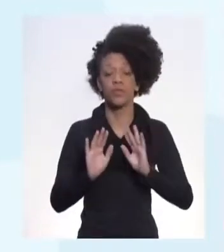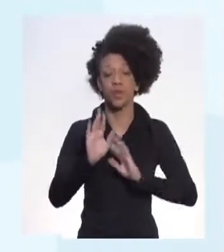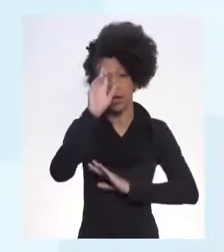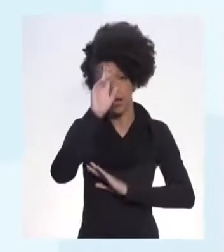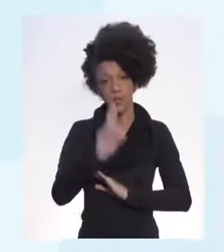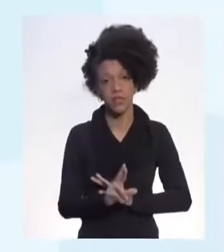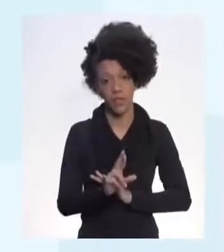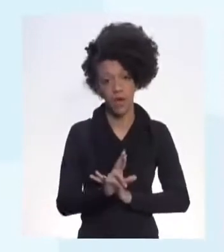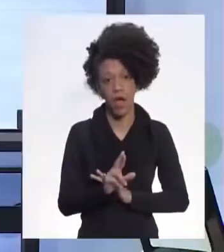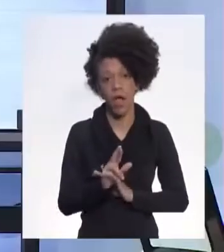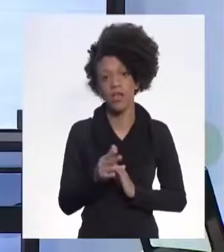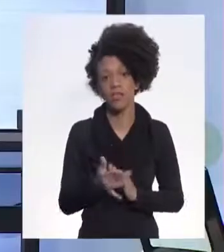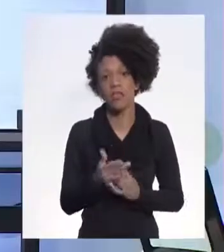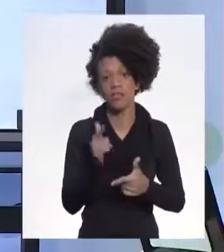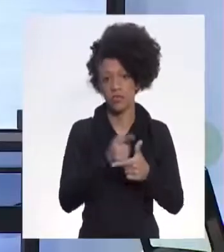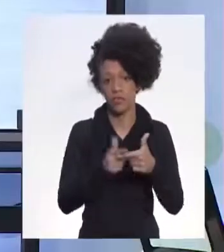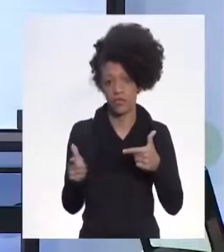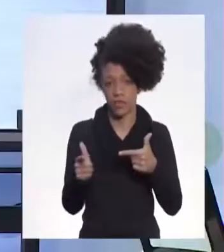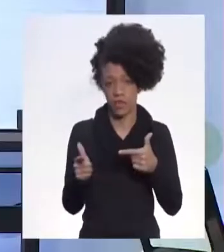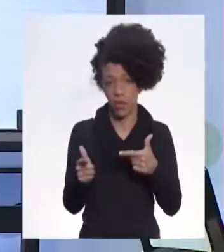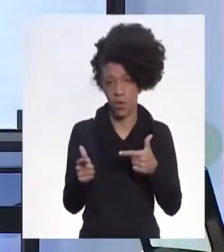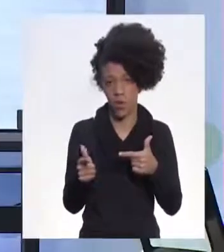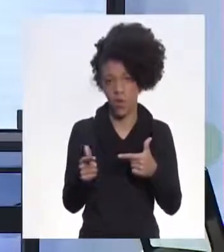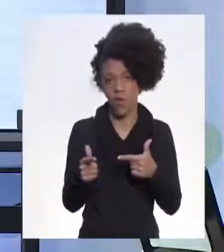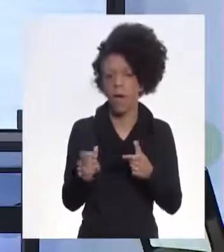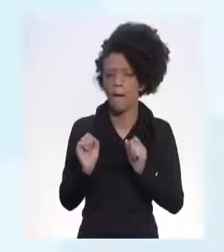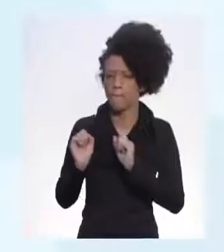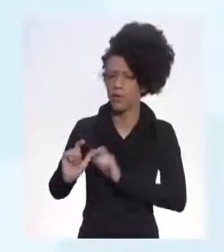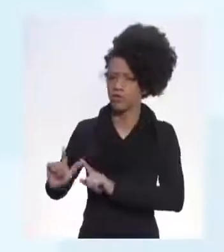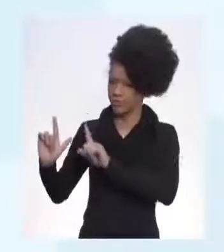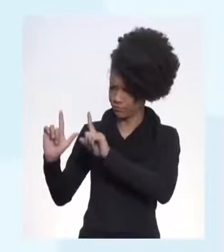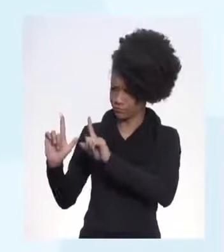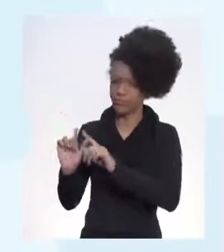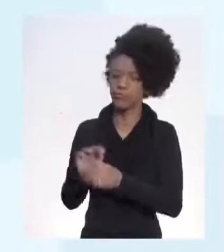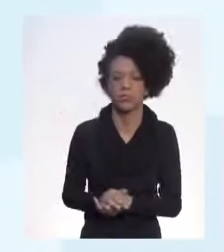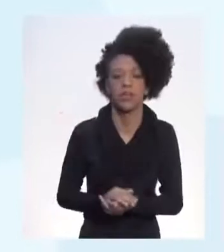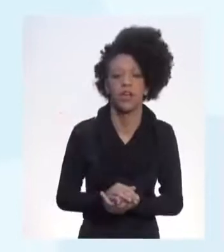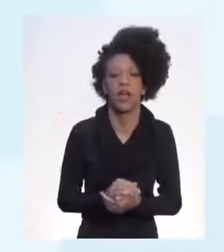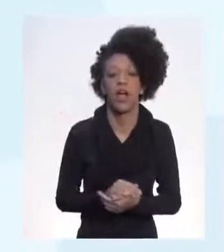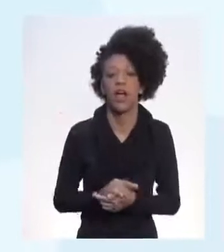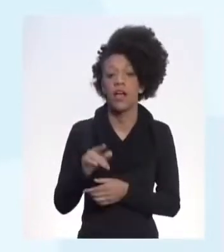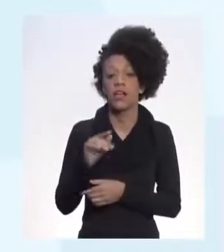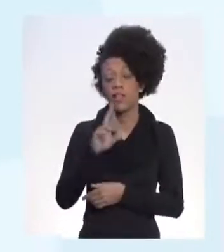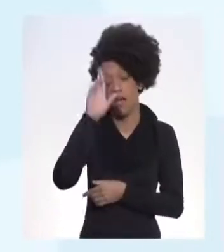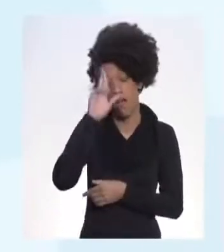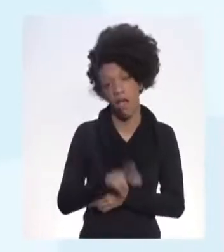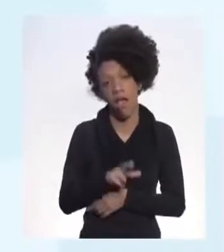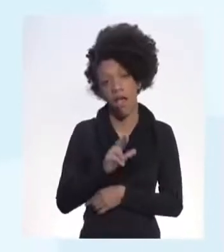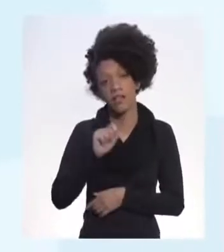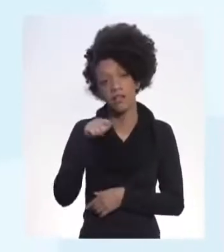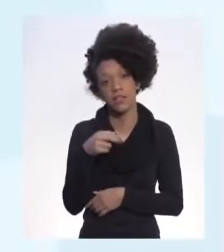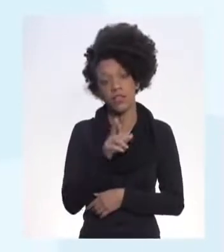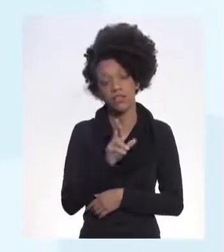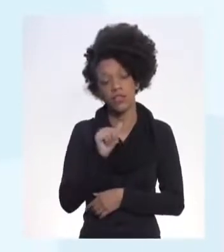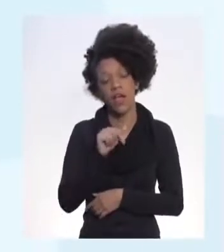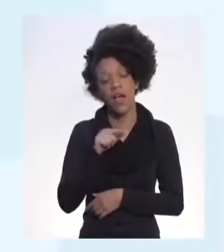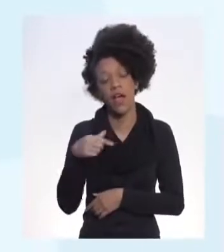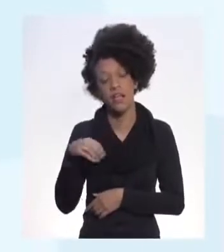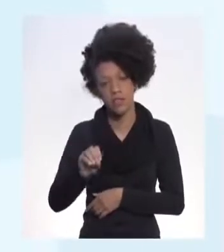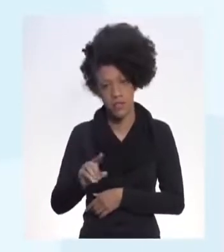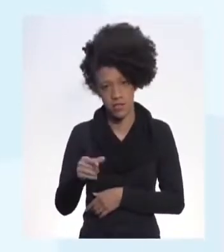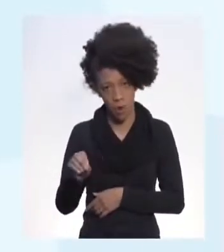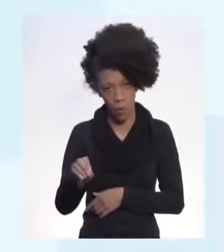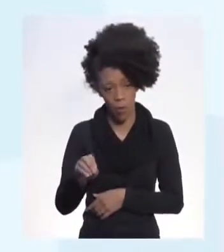razão, essa divisão aí que está aparecendo para vocês, pode deixar na tela, diretor. Essa razão aí está assim, ó. Já vimos diferentes